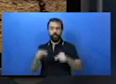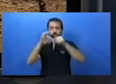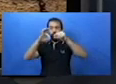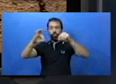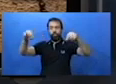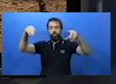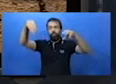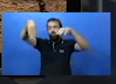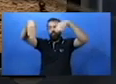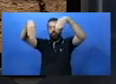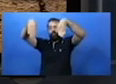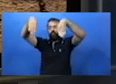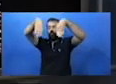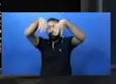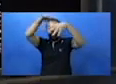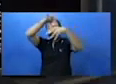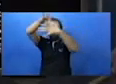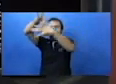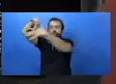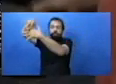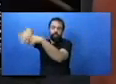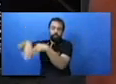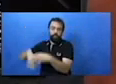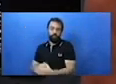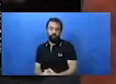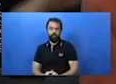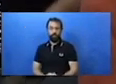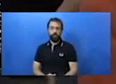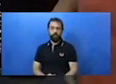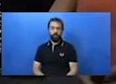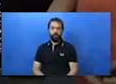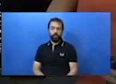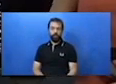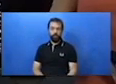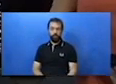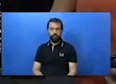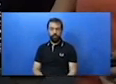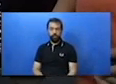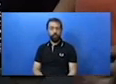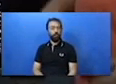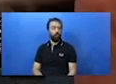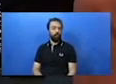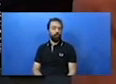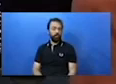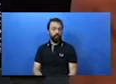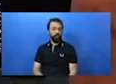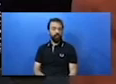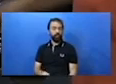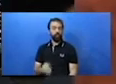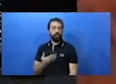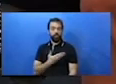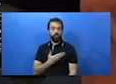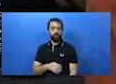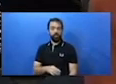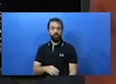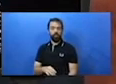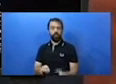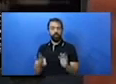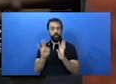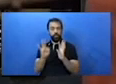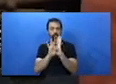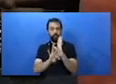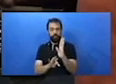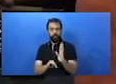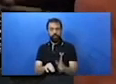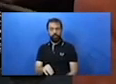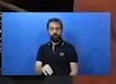história, critica ou faz humor. O que é um texto literário, gente? Vocês viram que a ambientação aqui, ó, tudo em